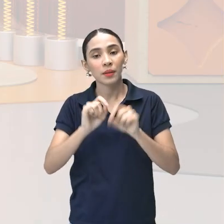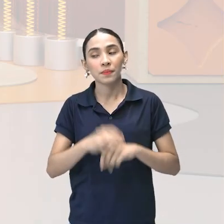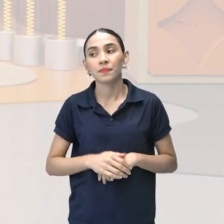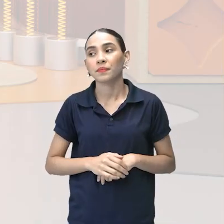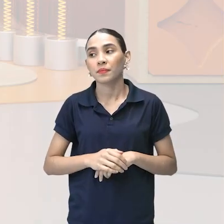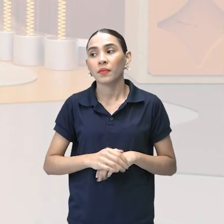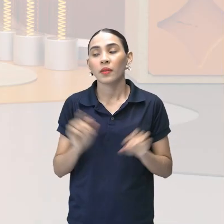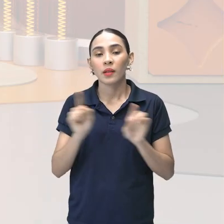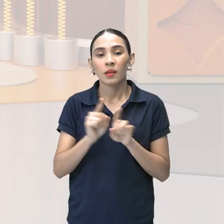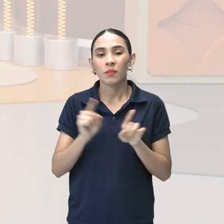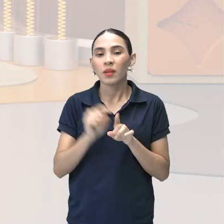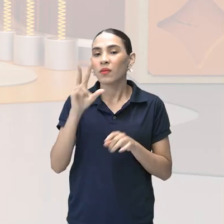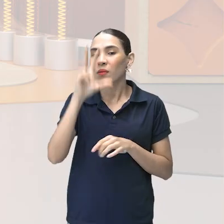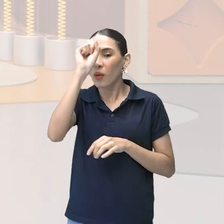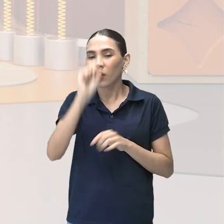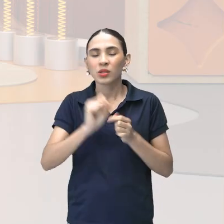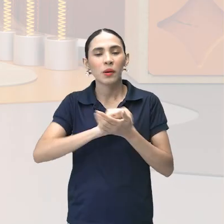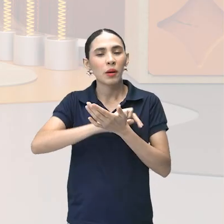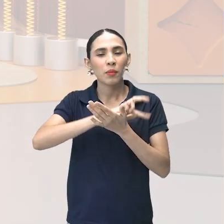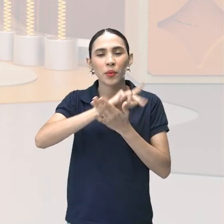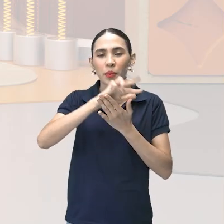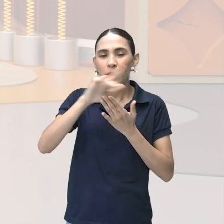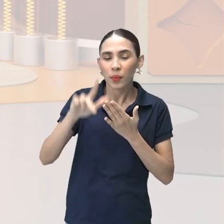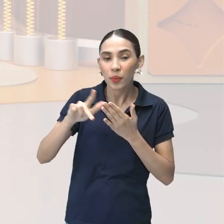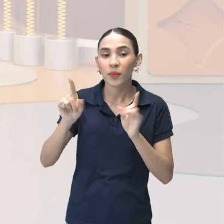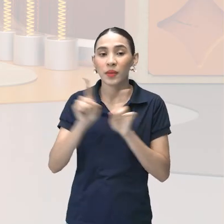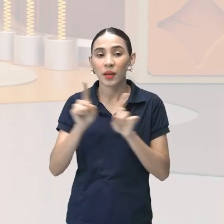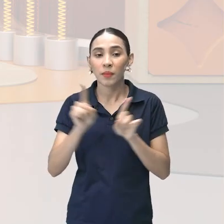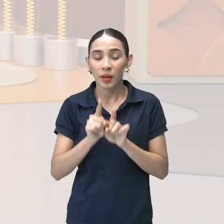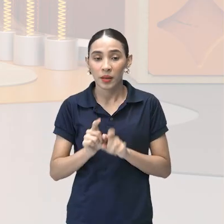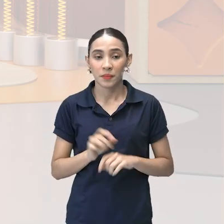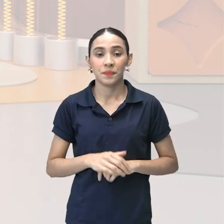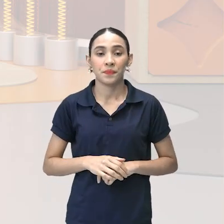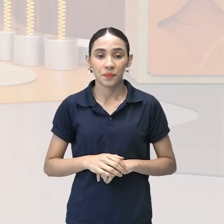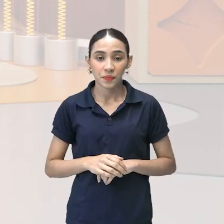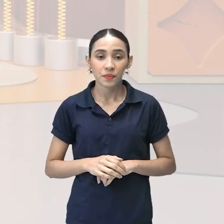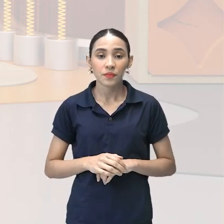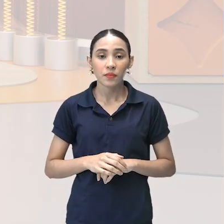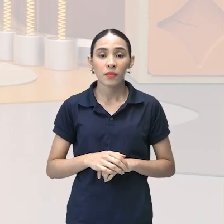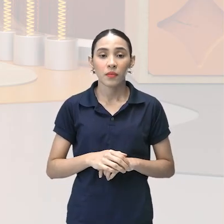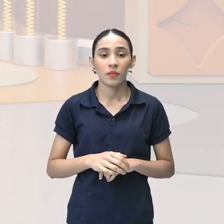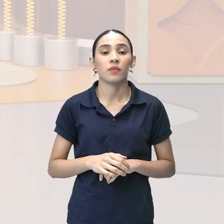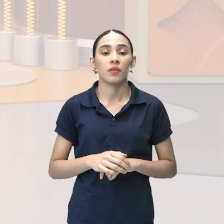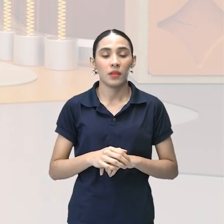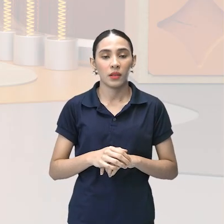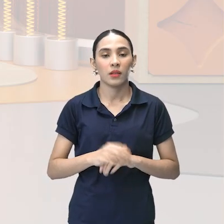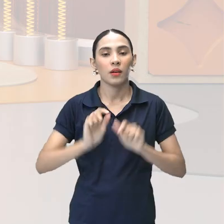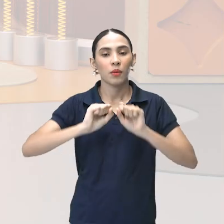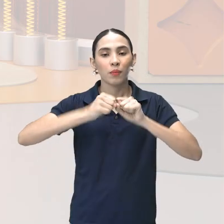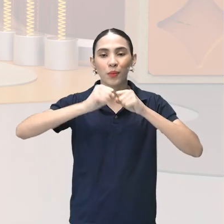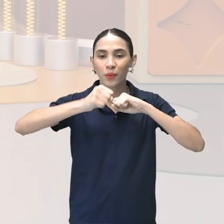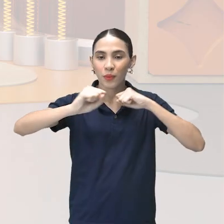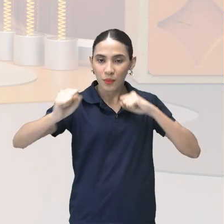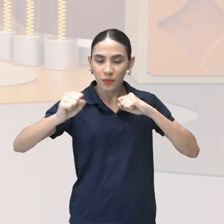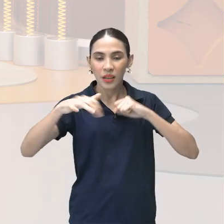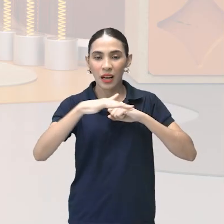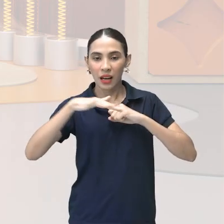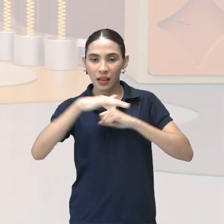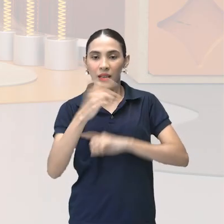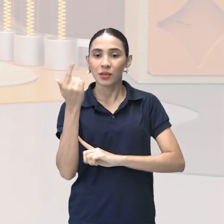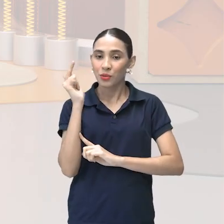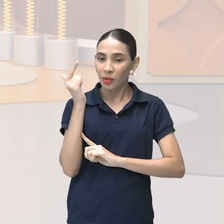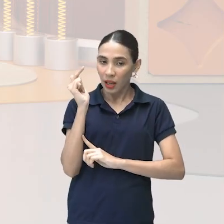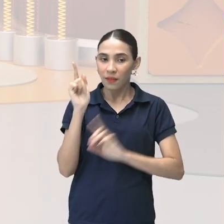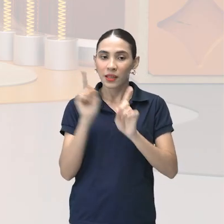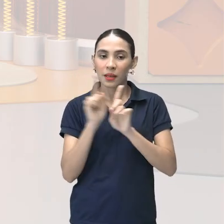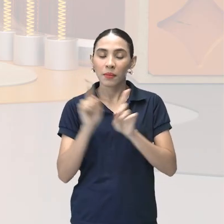ali extremamente diversas. Primeiro ponto, tá certo? Abrange ali uma vasta área